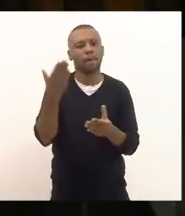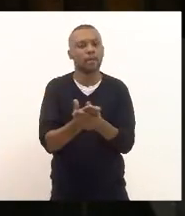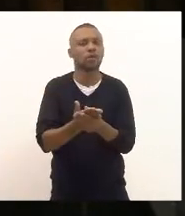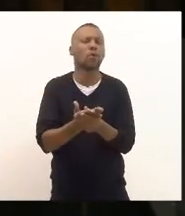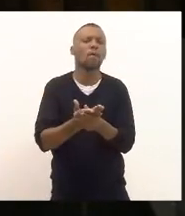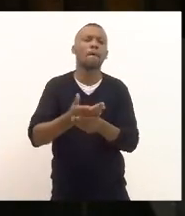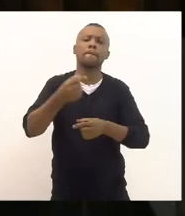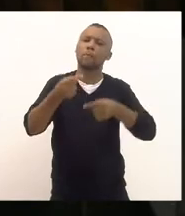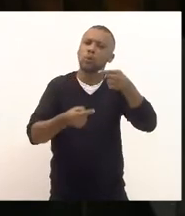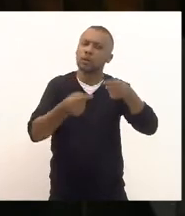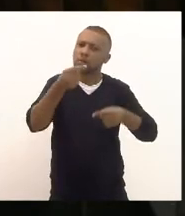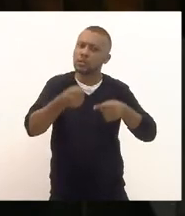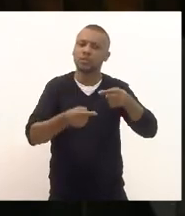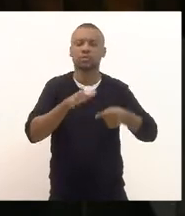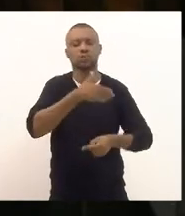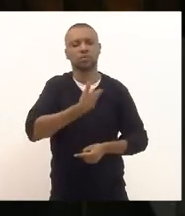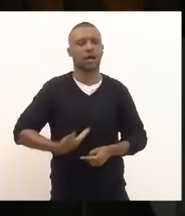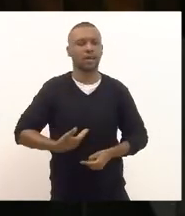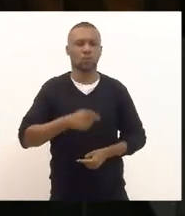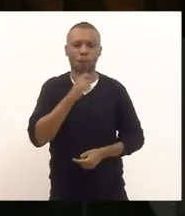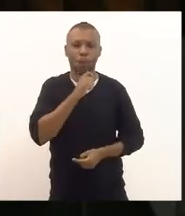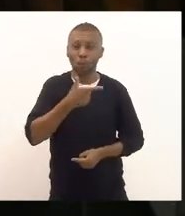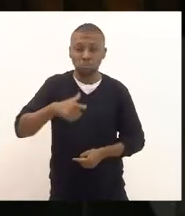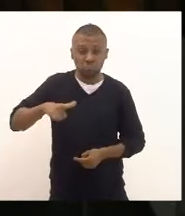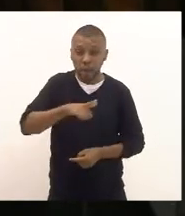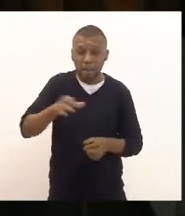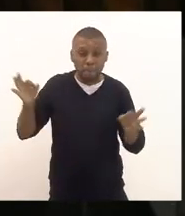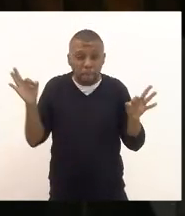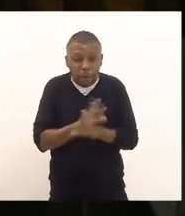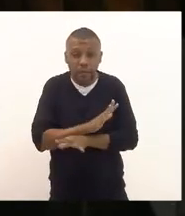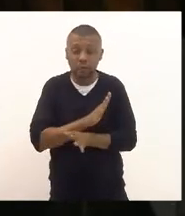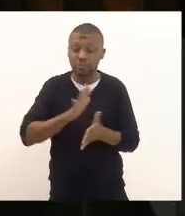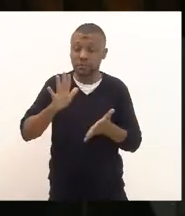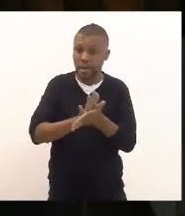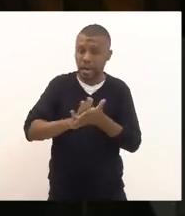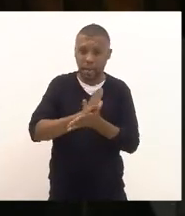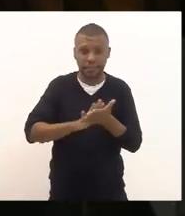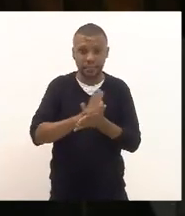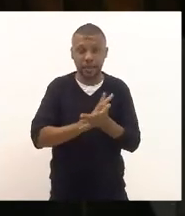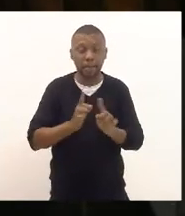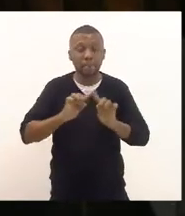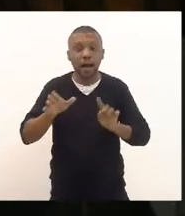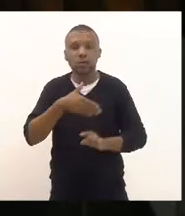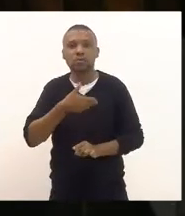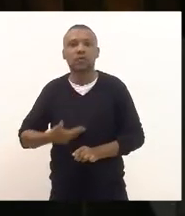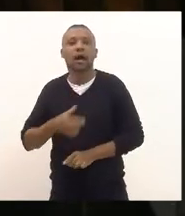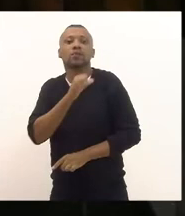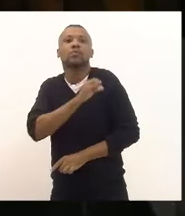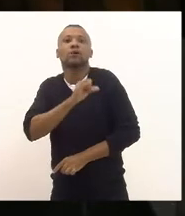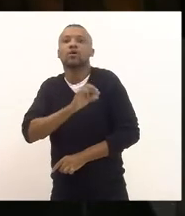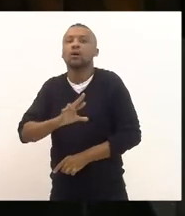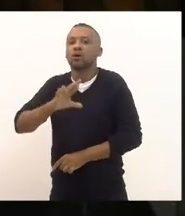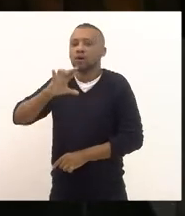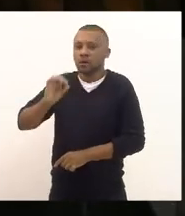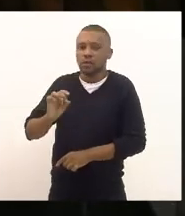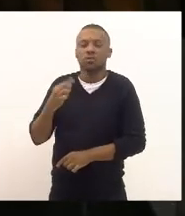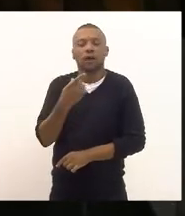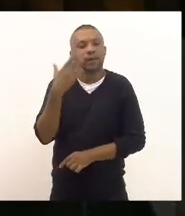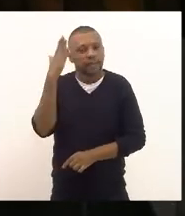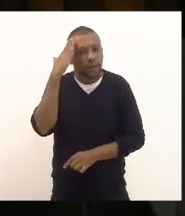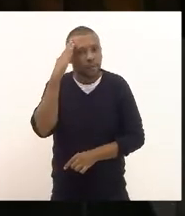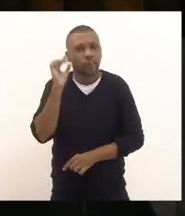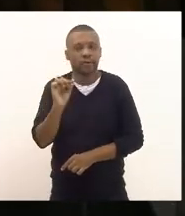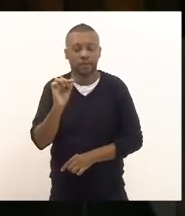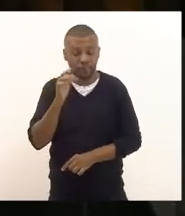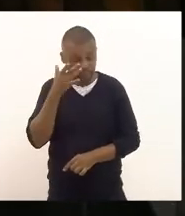representação política no estado não se dá plenamente e agora no estado do Rio de Janeiro a gente sabe